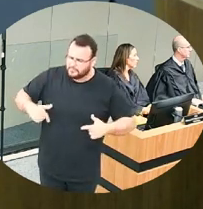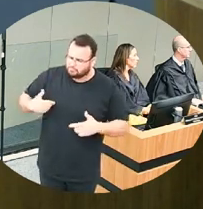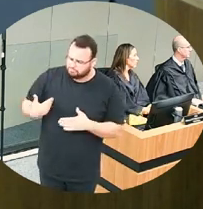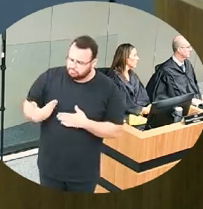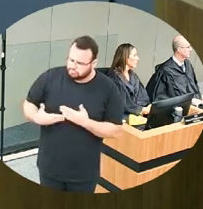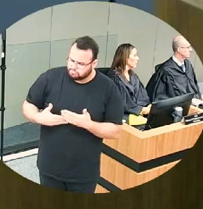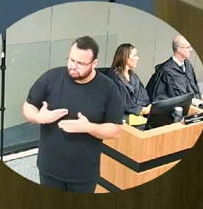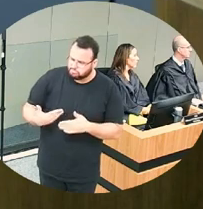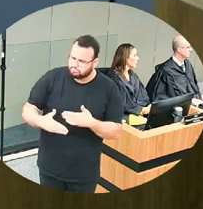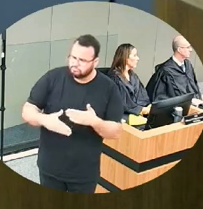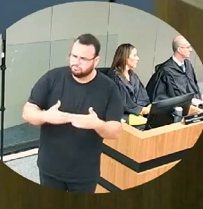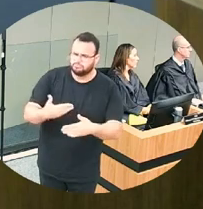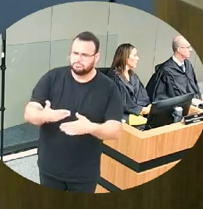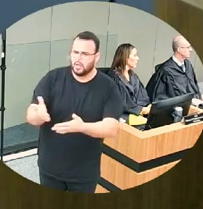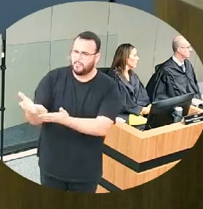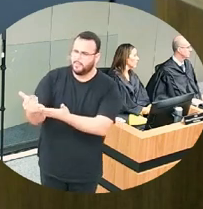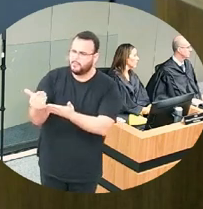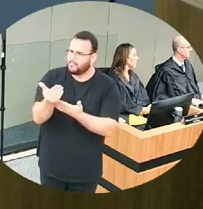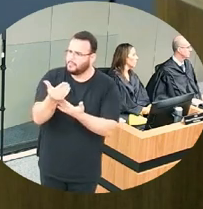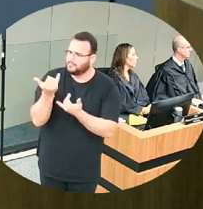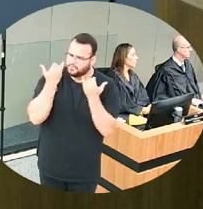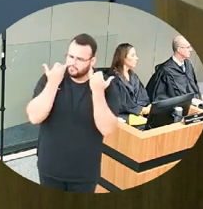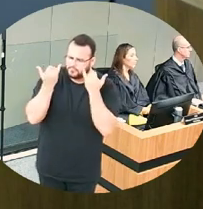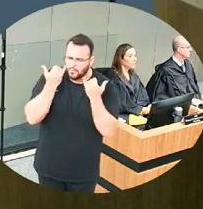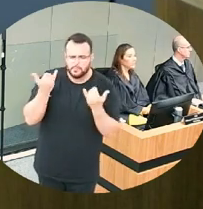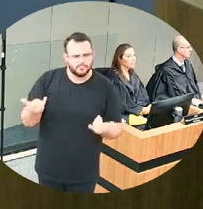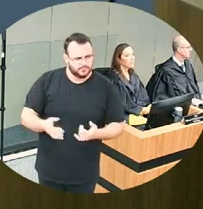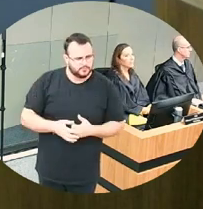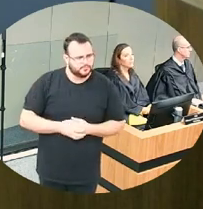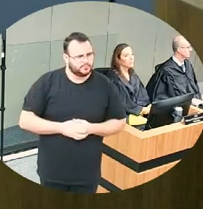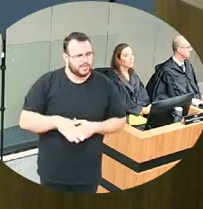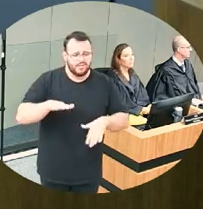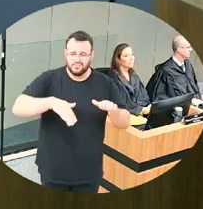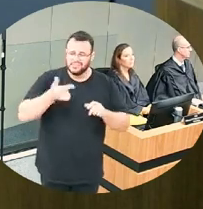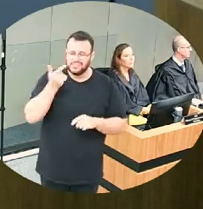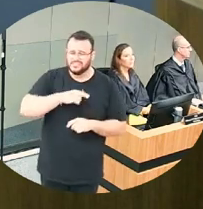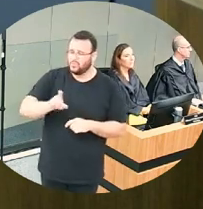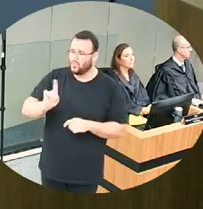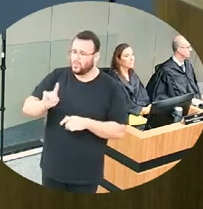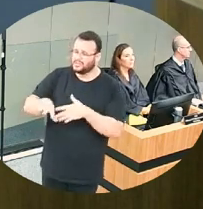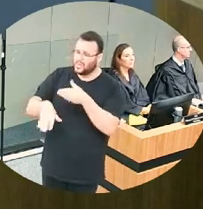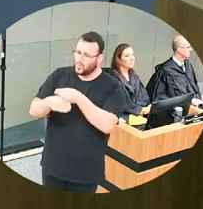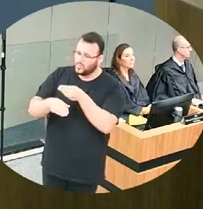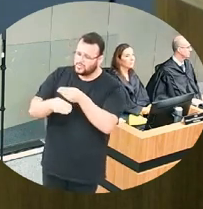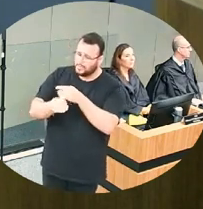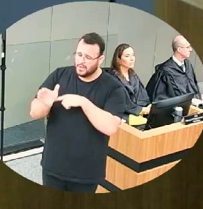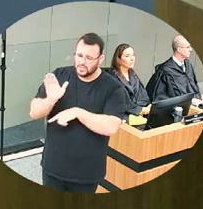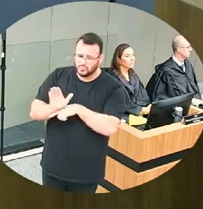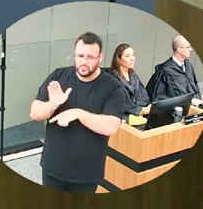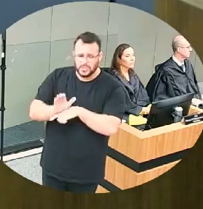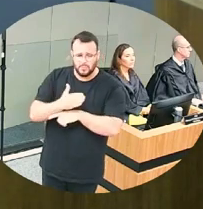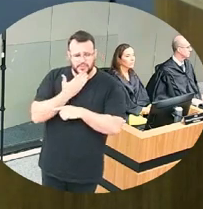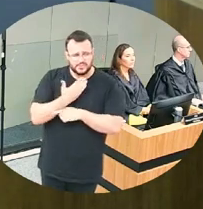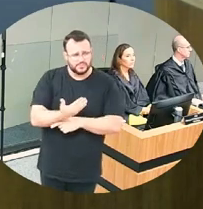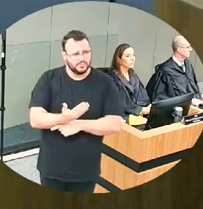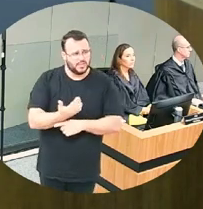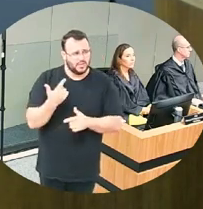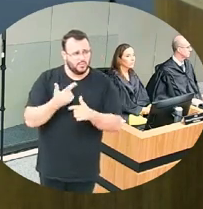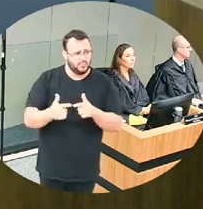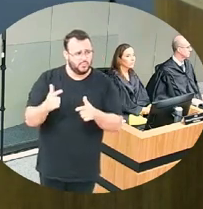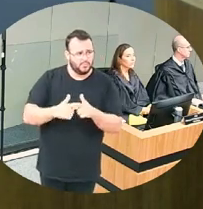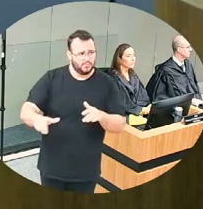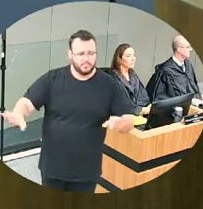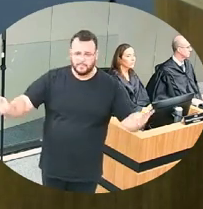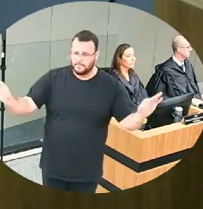escuta e isso não tem preço por óbvio que nem sempre consegue contribuir ajudar nos nossos pedidos não tem